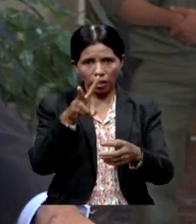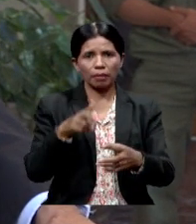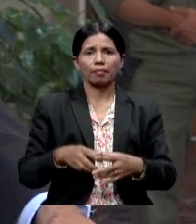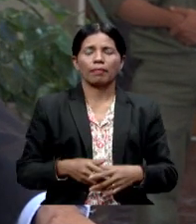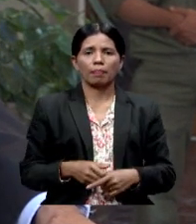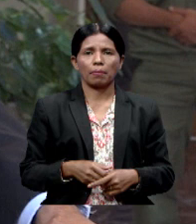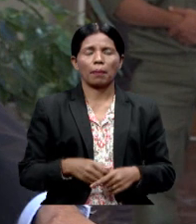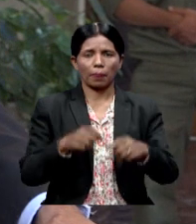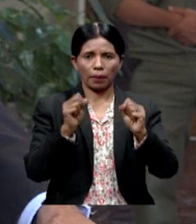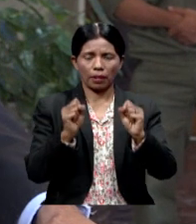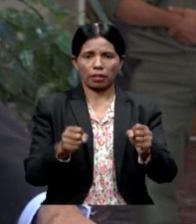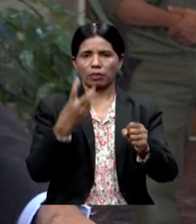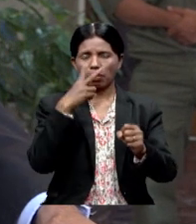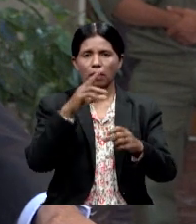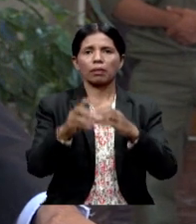a Torre Voga,